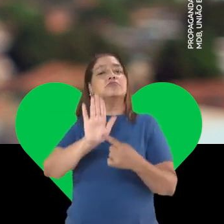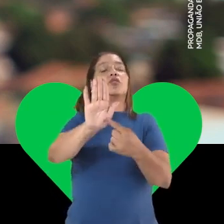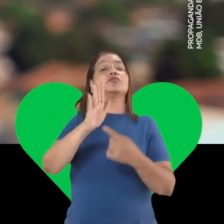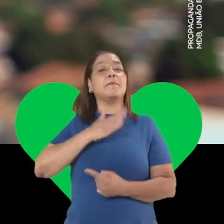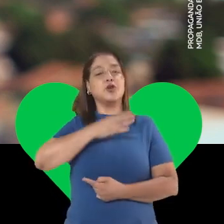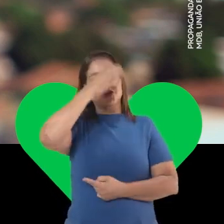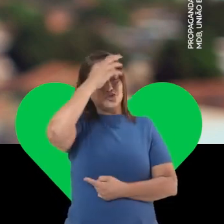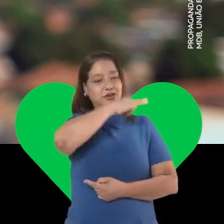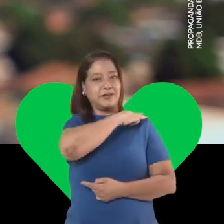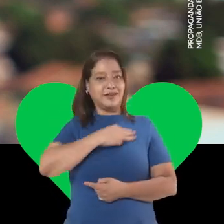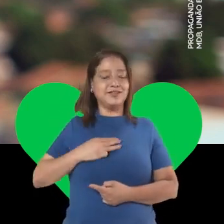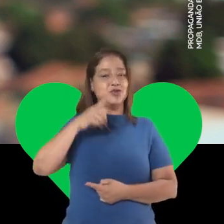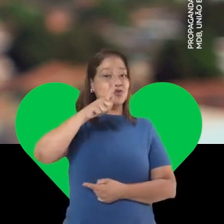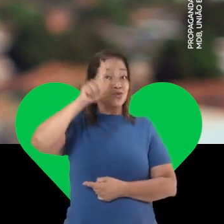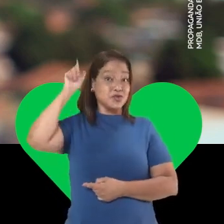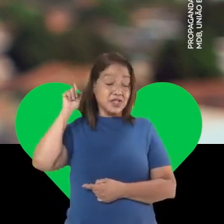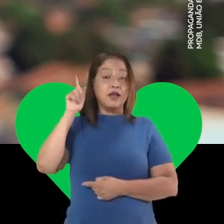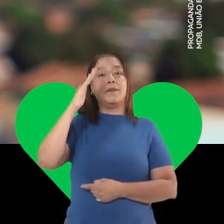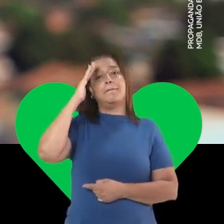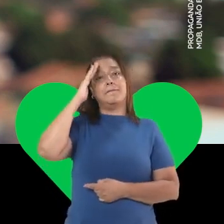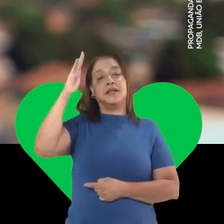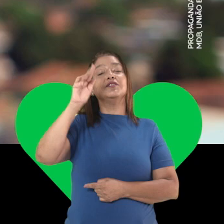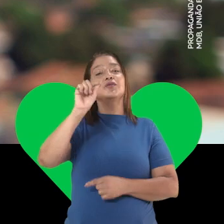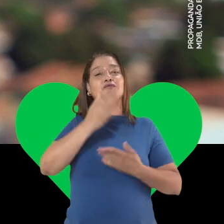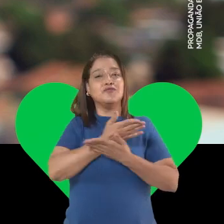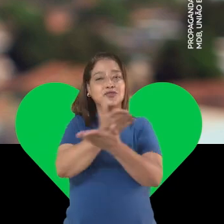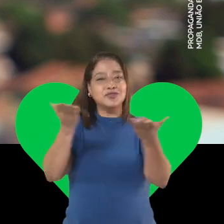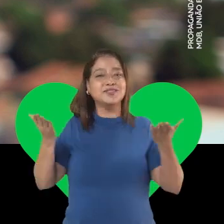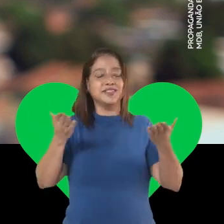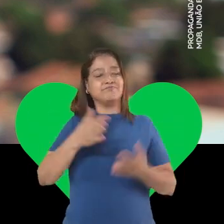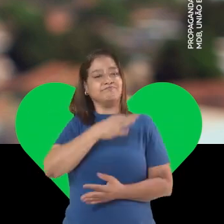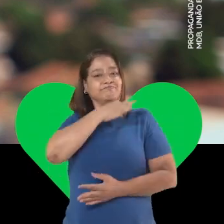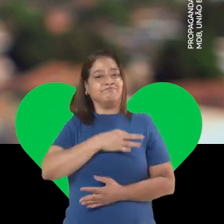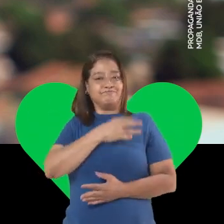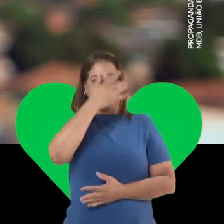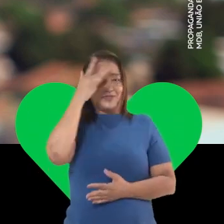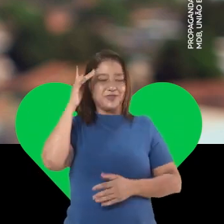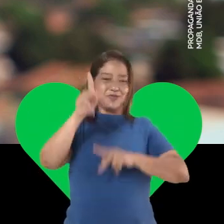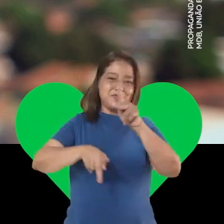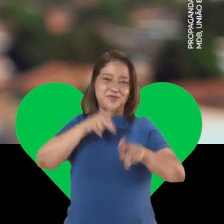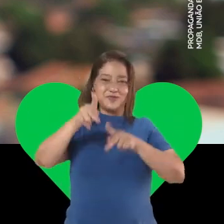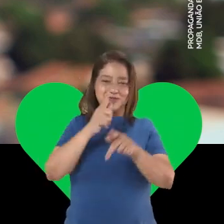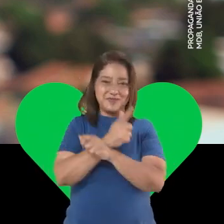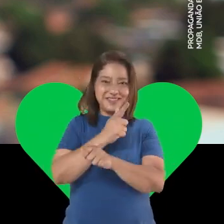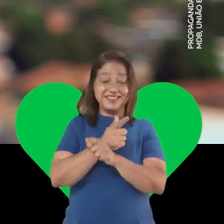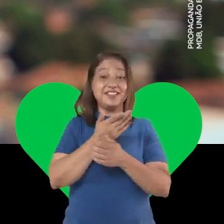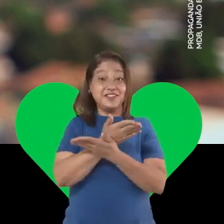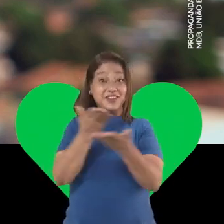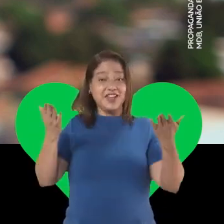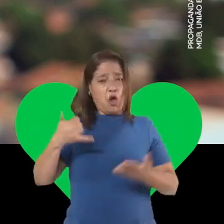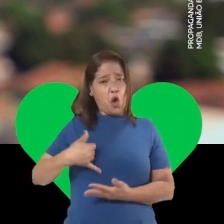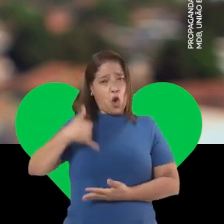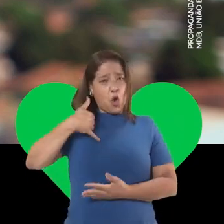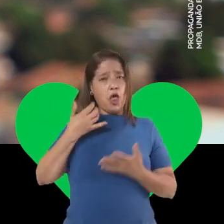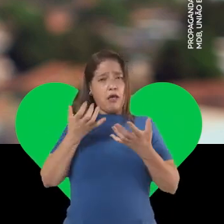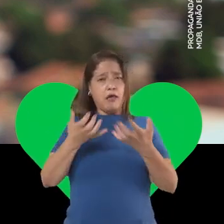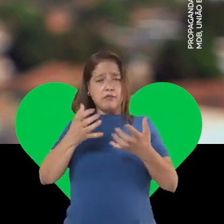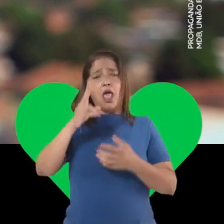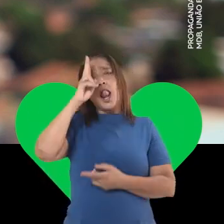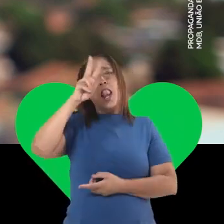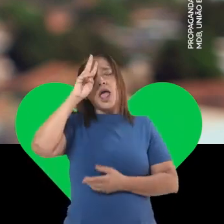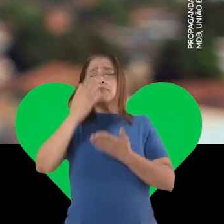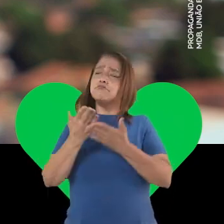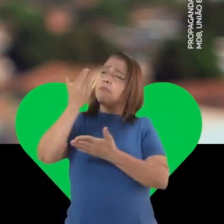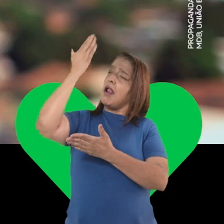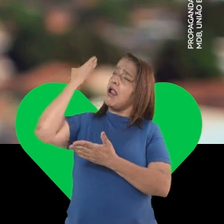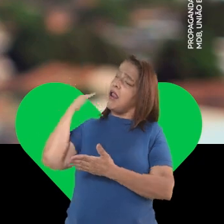do Maguito, do Gustavo e, principalmente, honrar você, aparecidense. Se você sente orgulho e quer de volta o